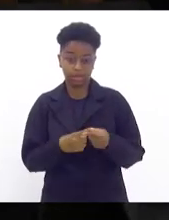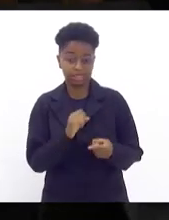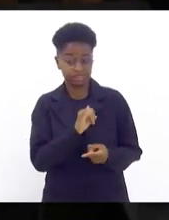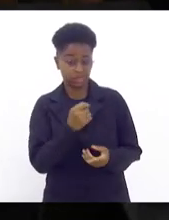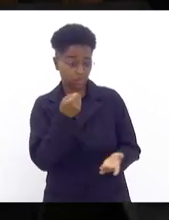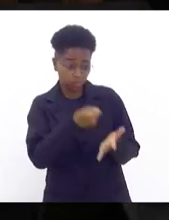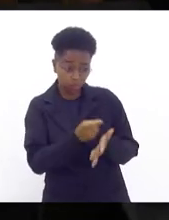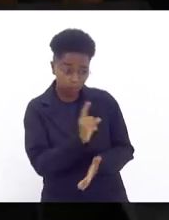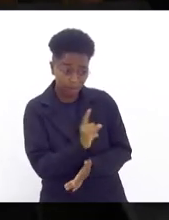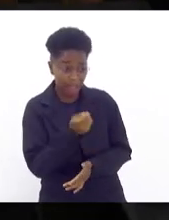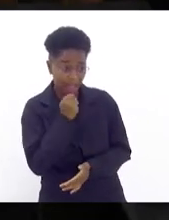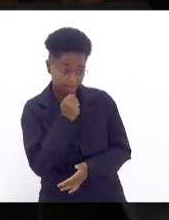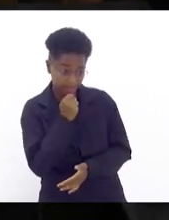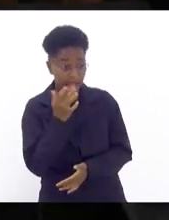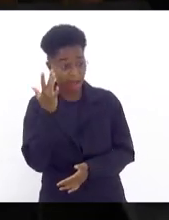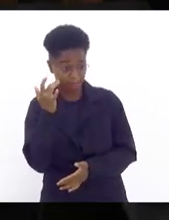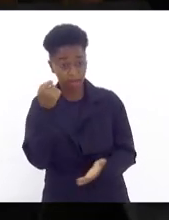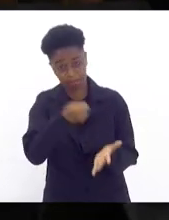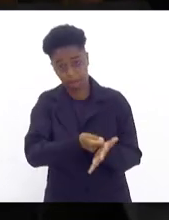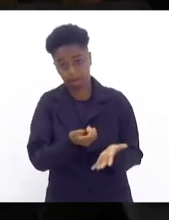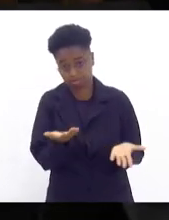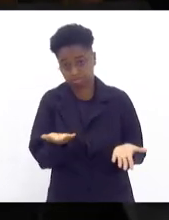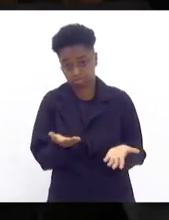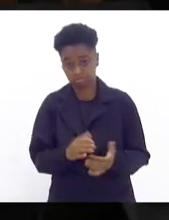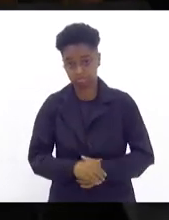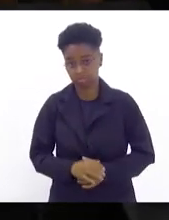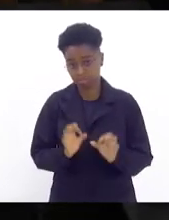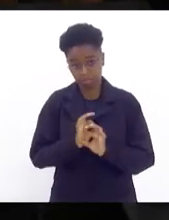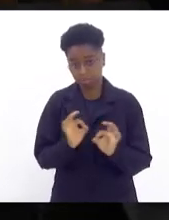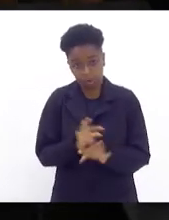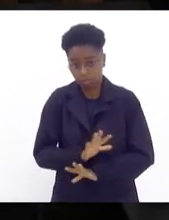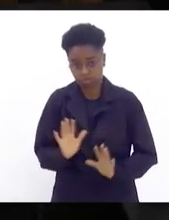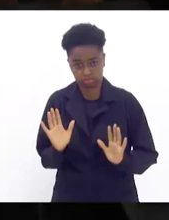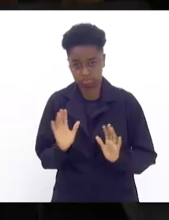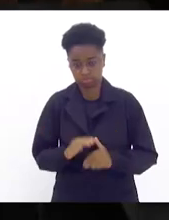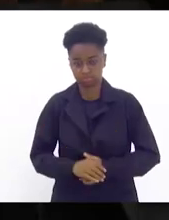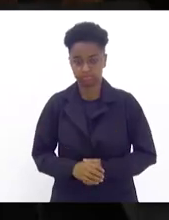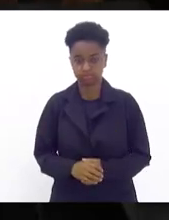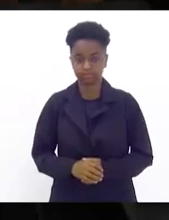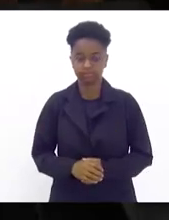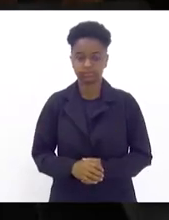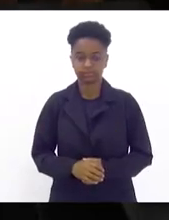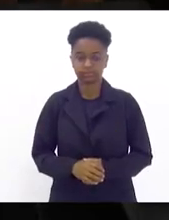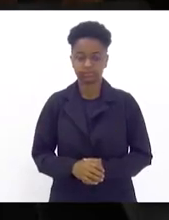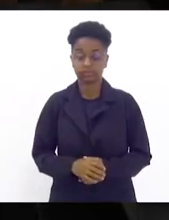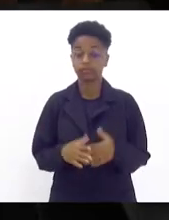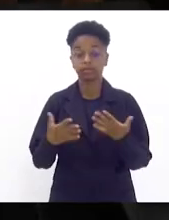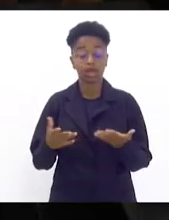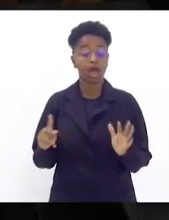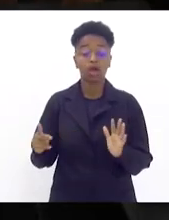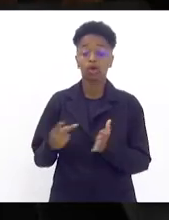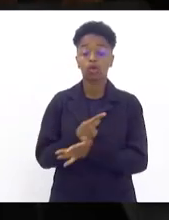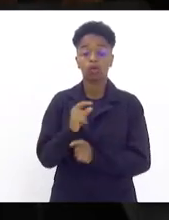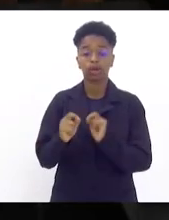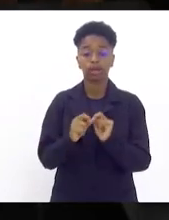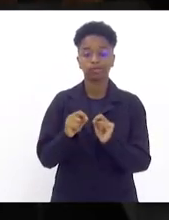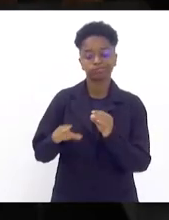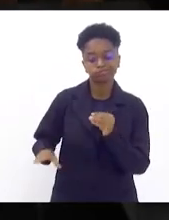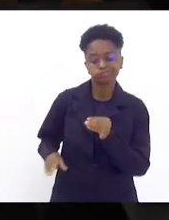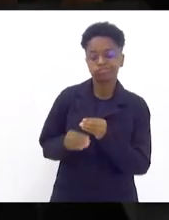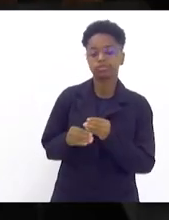paguei, amanhã será pago. Ponto. Isso se soma àquilo